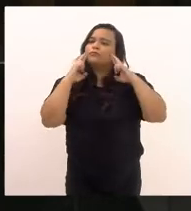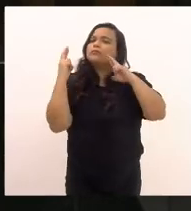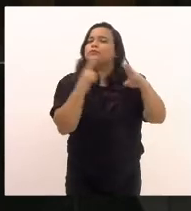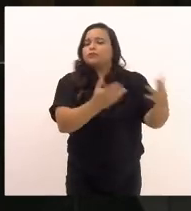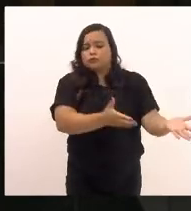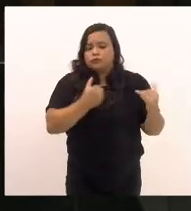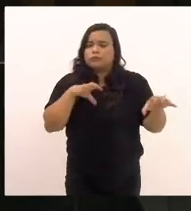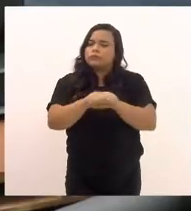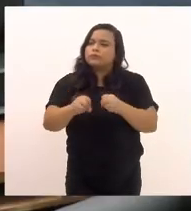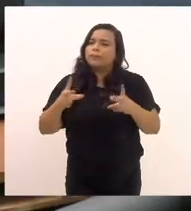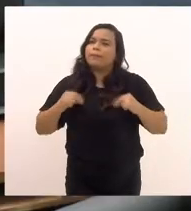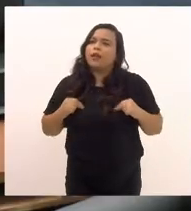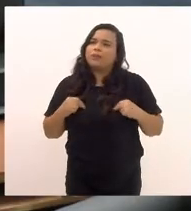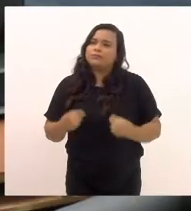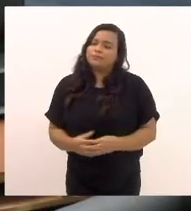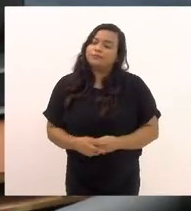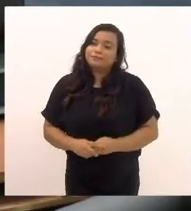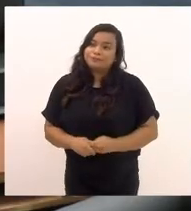se formar.